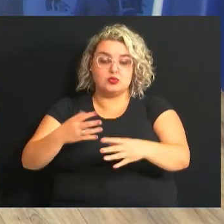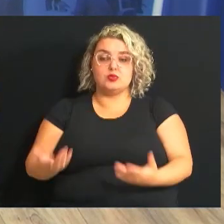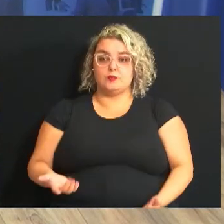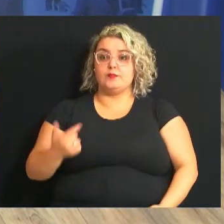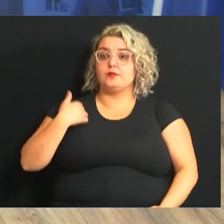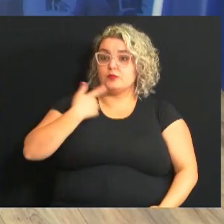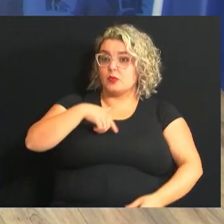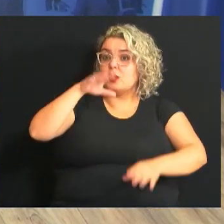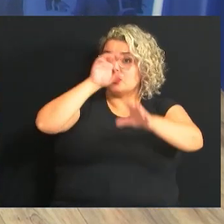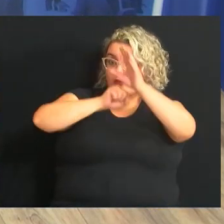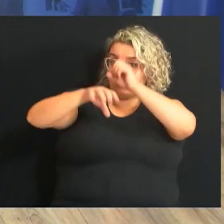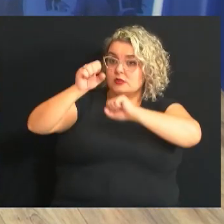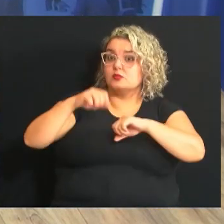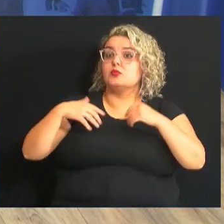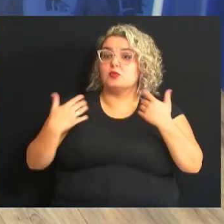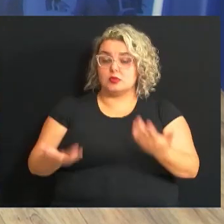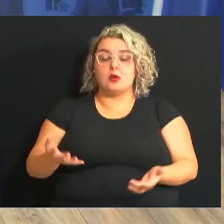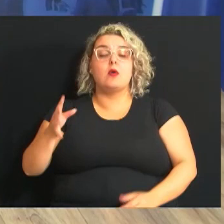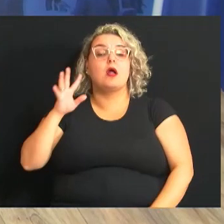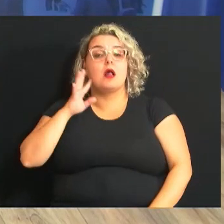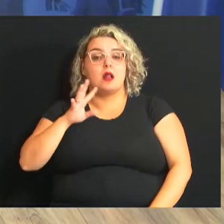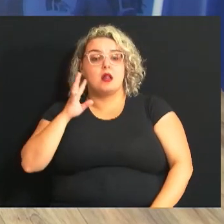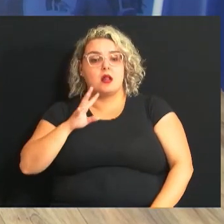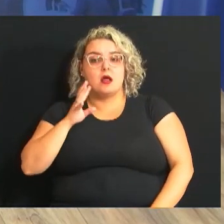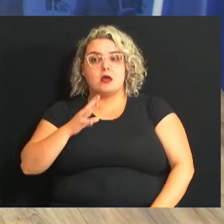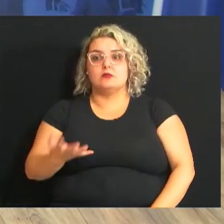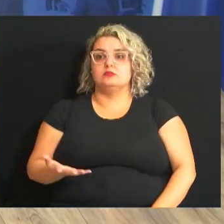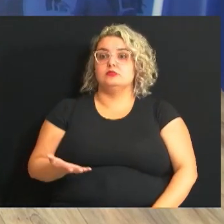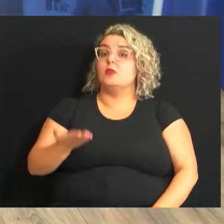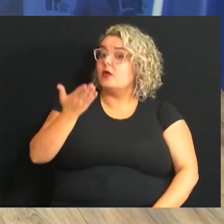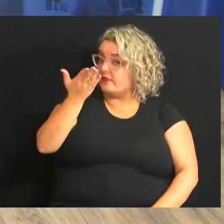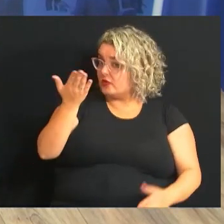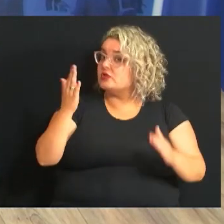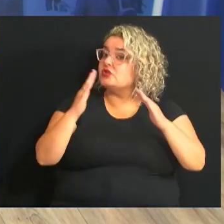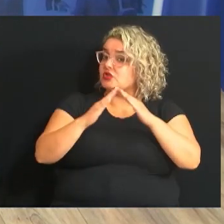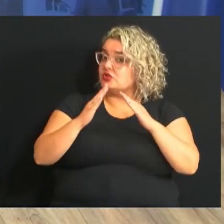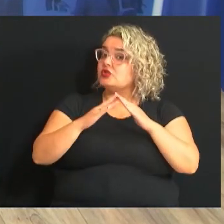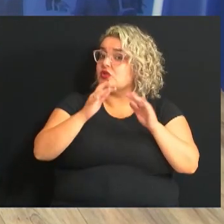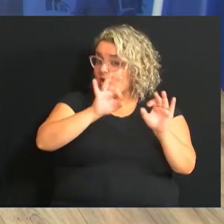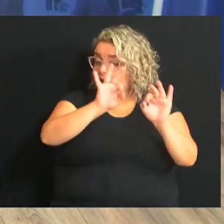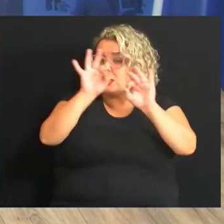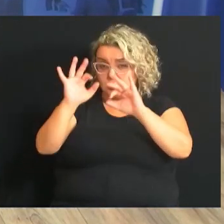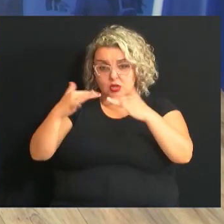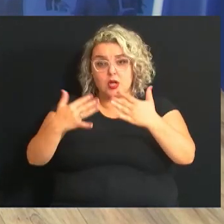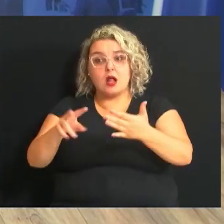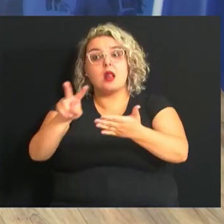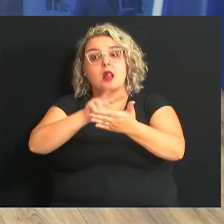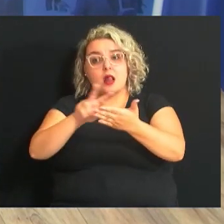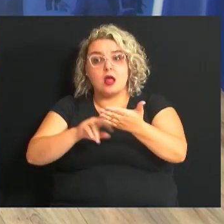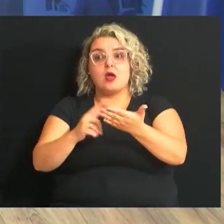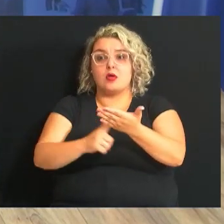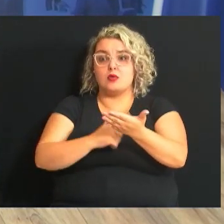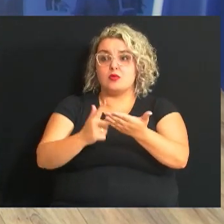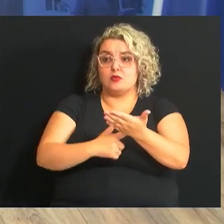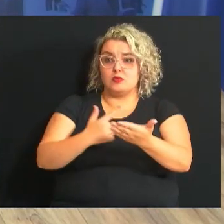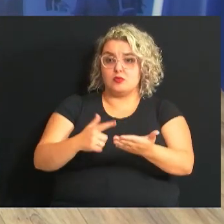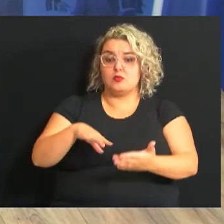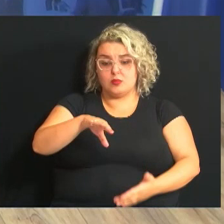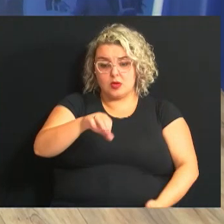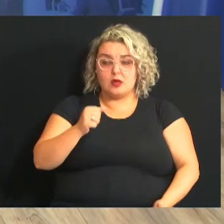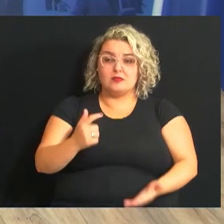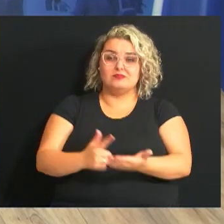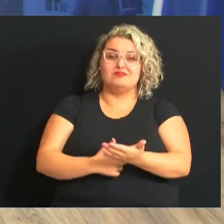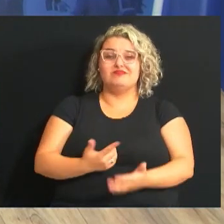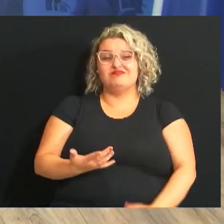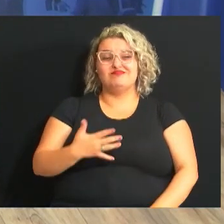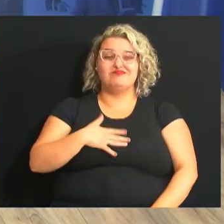aprendermos. Então, isso é muito bacana. Então, você aí de casa, você que está nos acompanhando, leu algum livro, pegou algum livro, não está